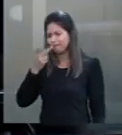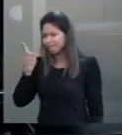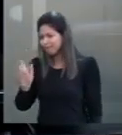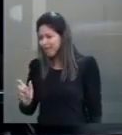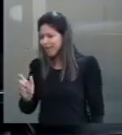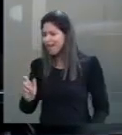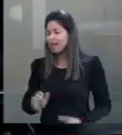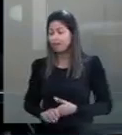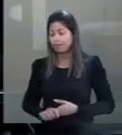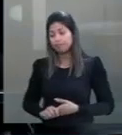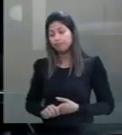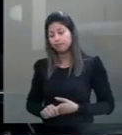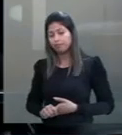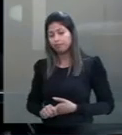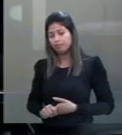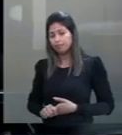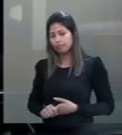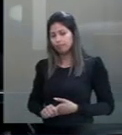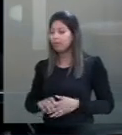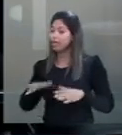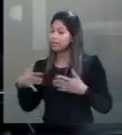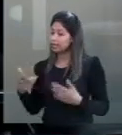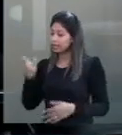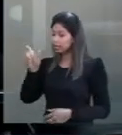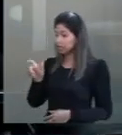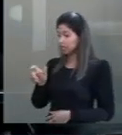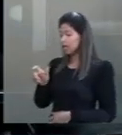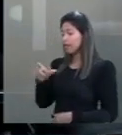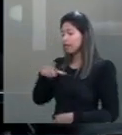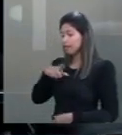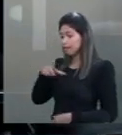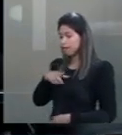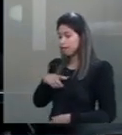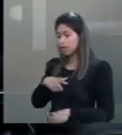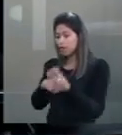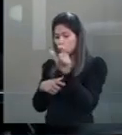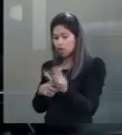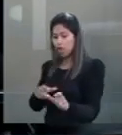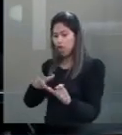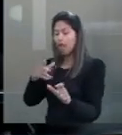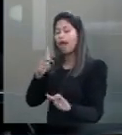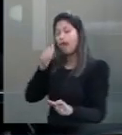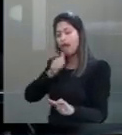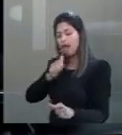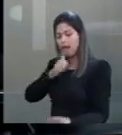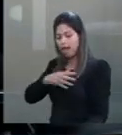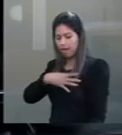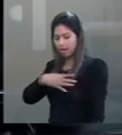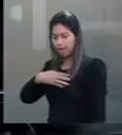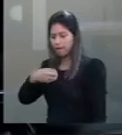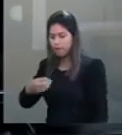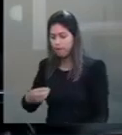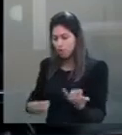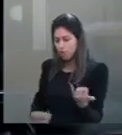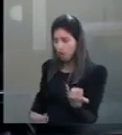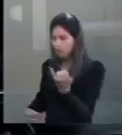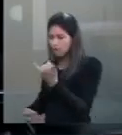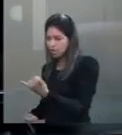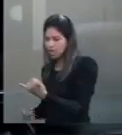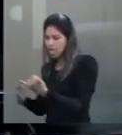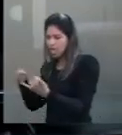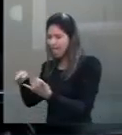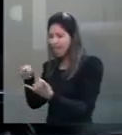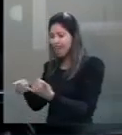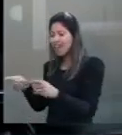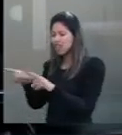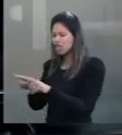A filha desse casal disse para a doméstica, e assim a doméstica contou, né?